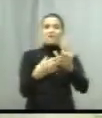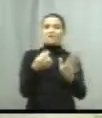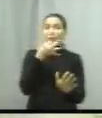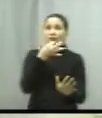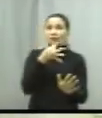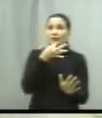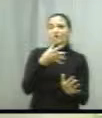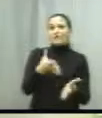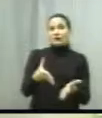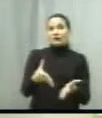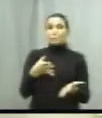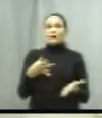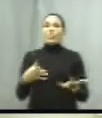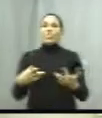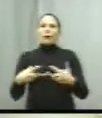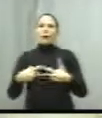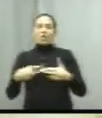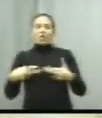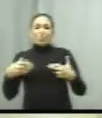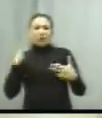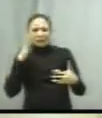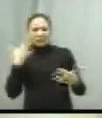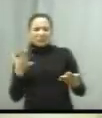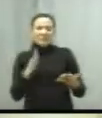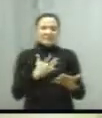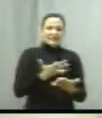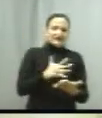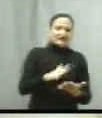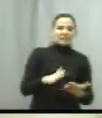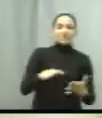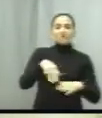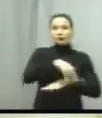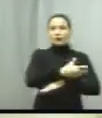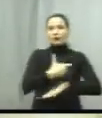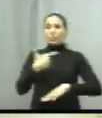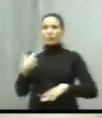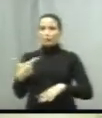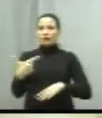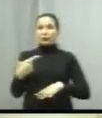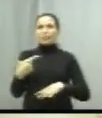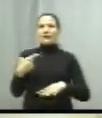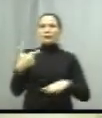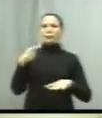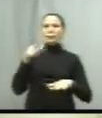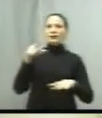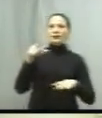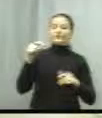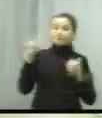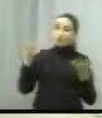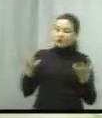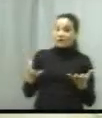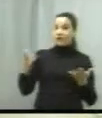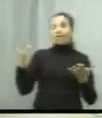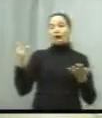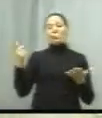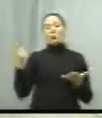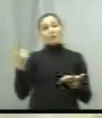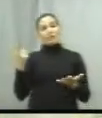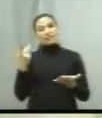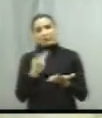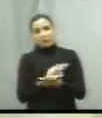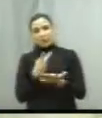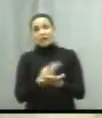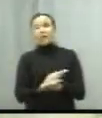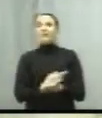uma saída meia boca para a Rua 2. Espero de que não esteja errado e que no futuro essas